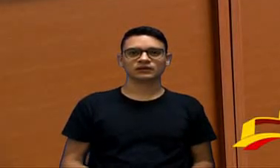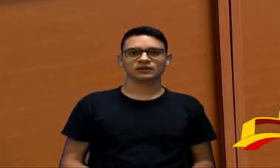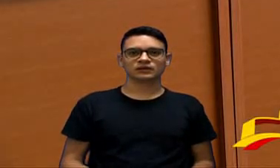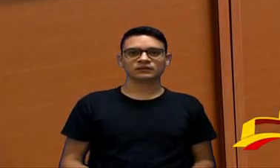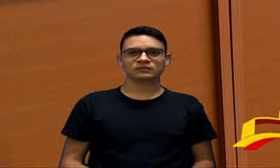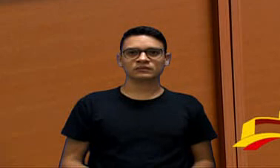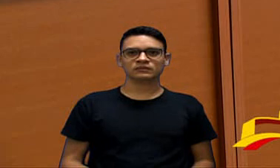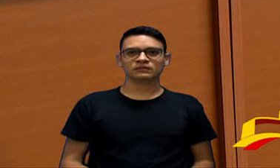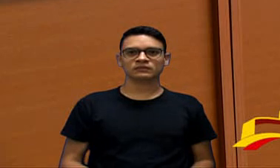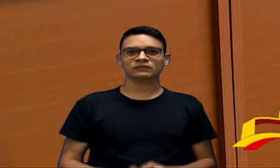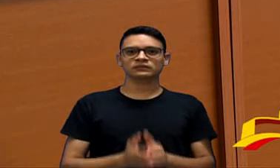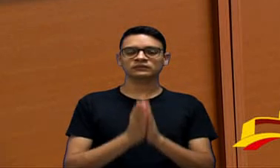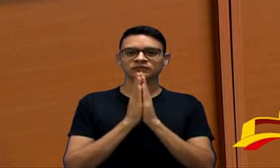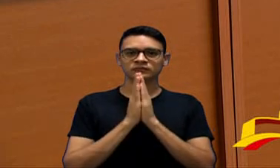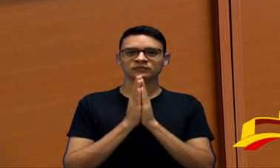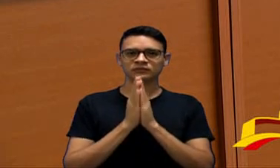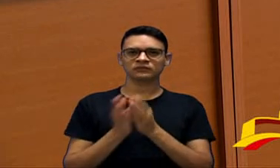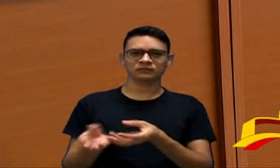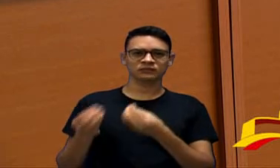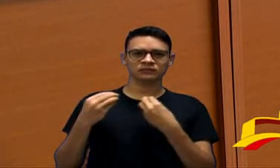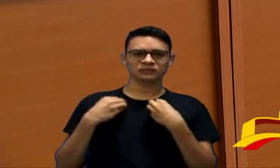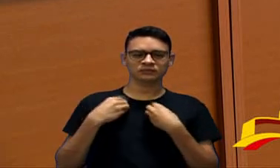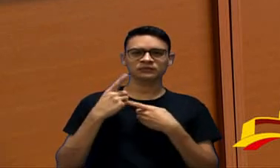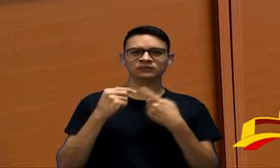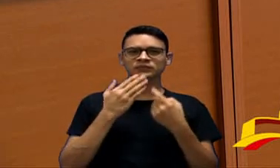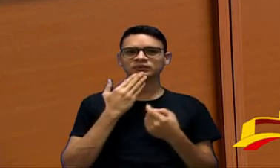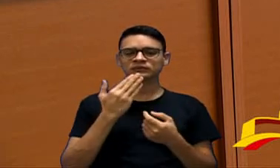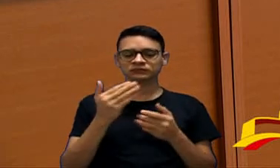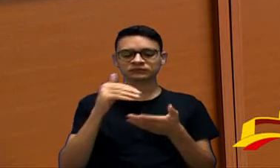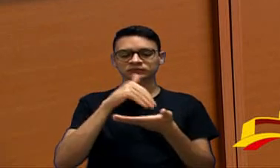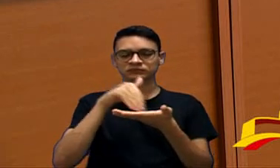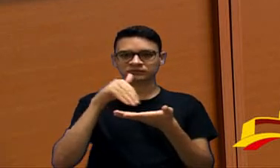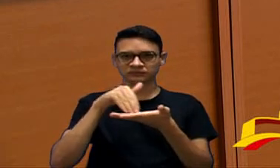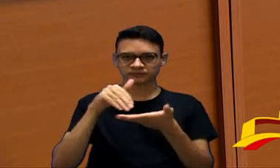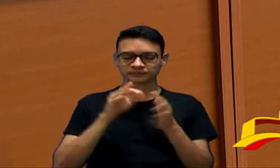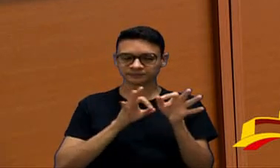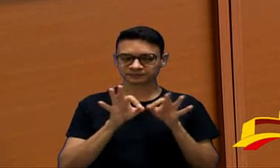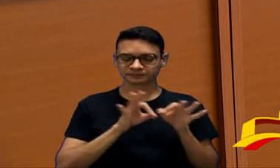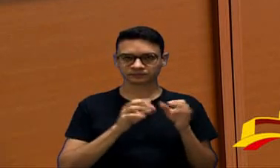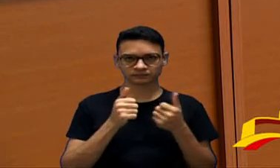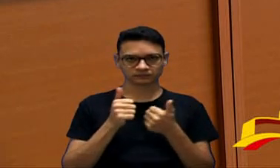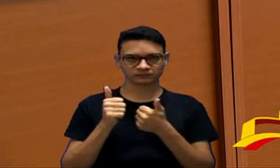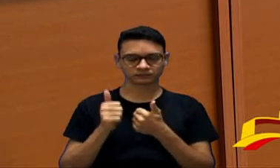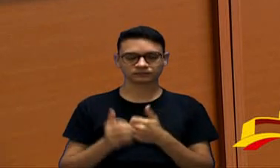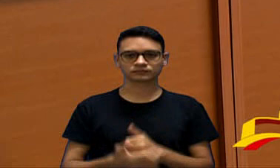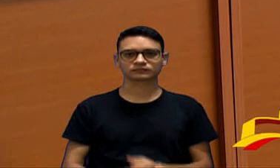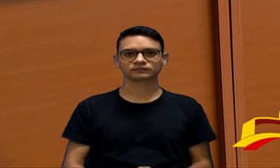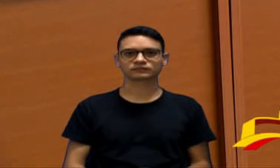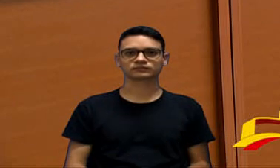Então, passa para nós, fazendo favor, Leina, já peço para o secretário fazer aqui.